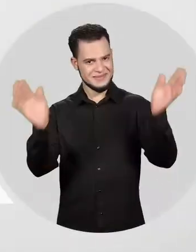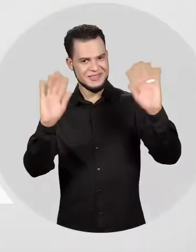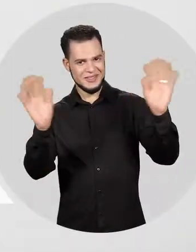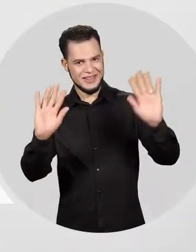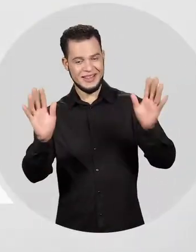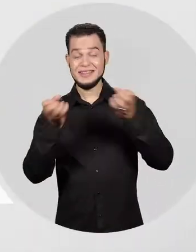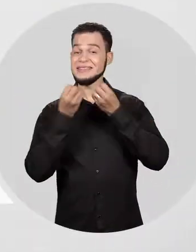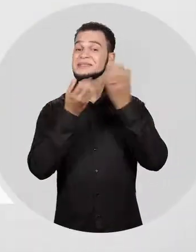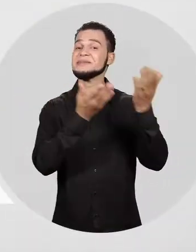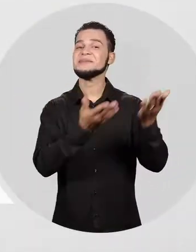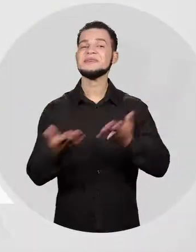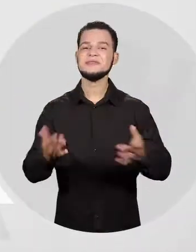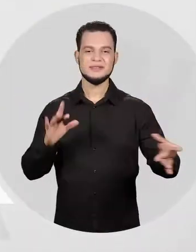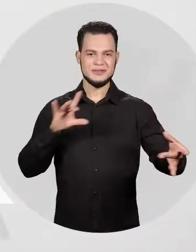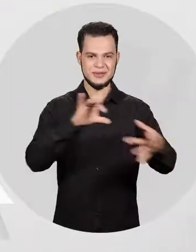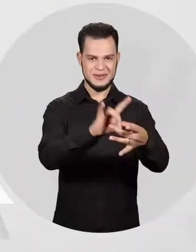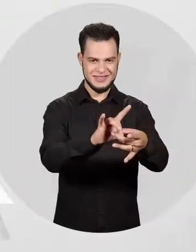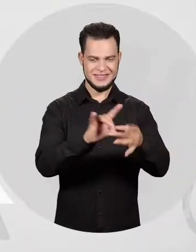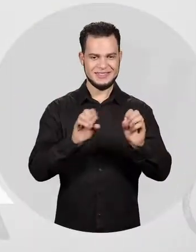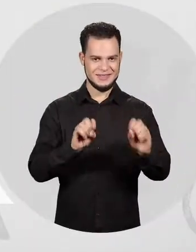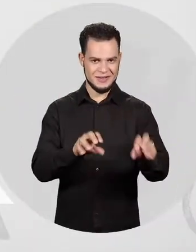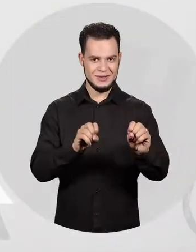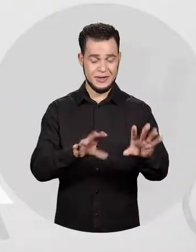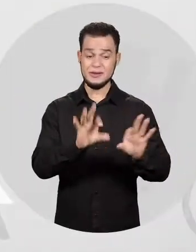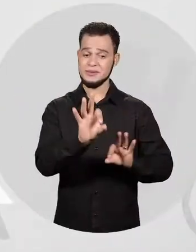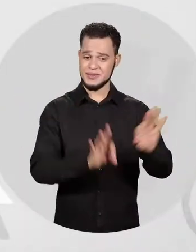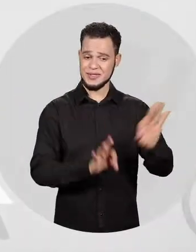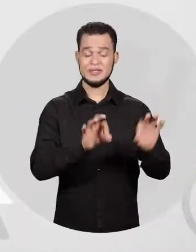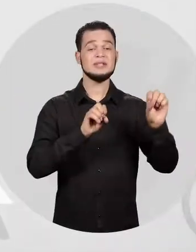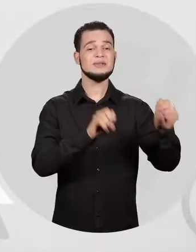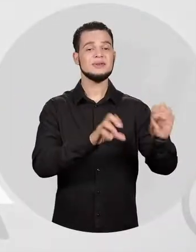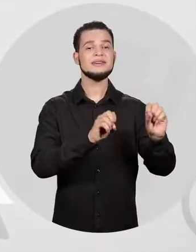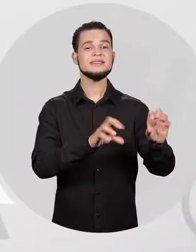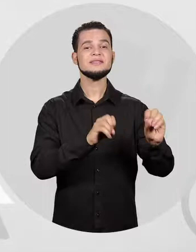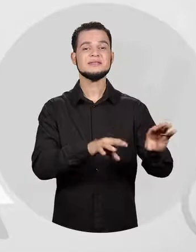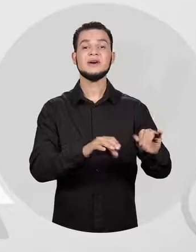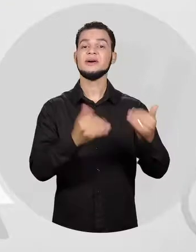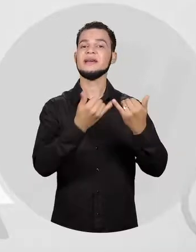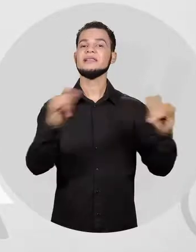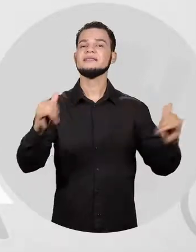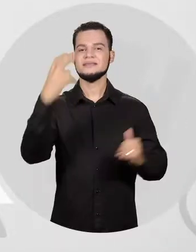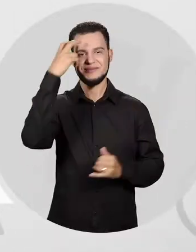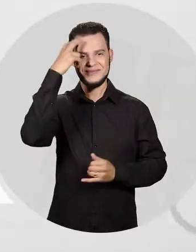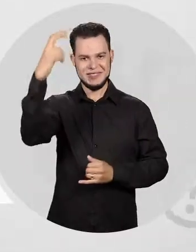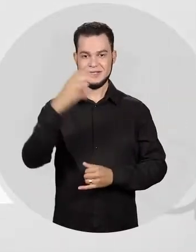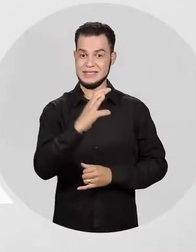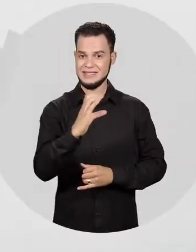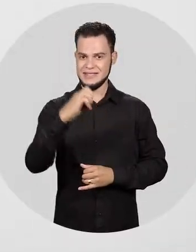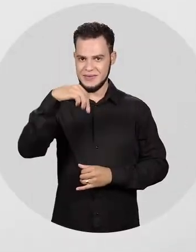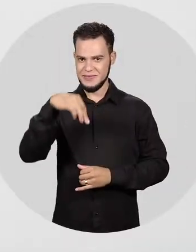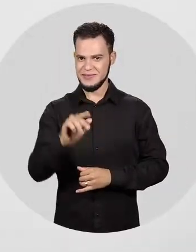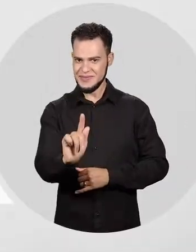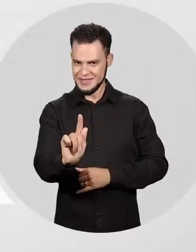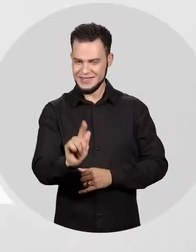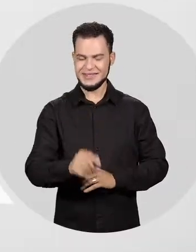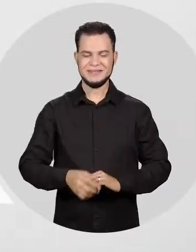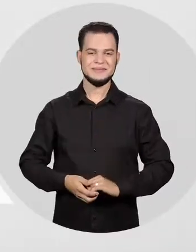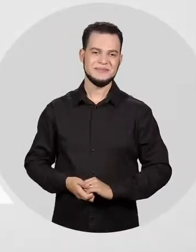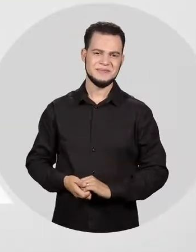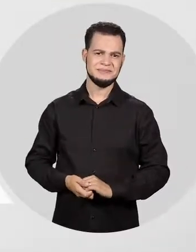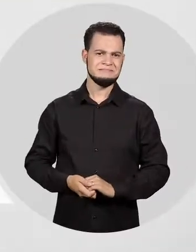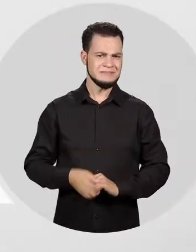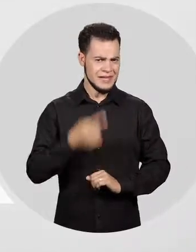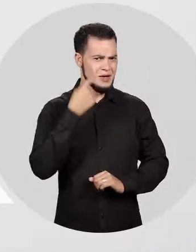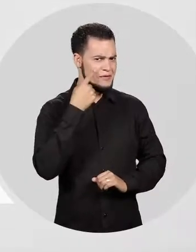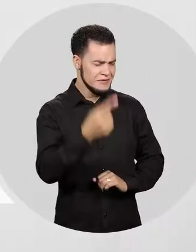Olá, seja bem-vindo ao Conexão Educar, um projeto educacional do Programa Energia Inteligente da CEMIG. O